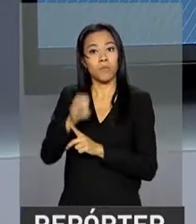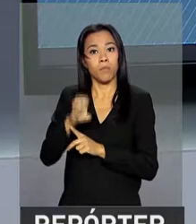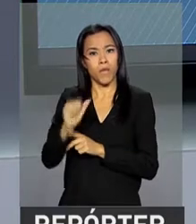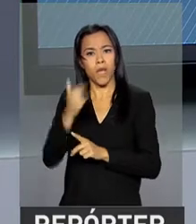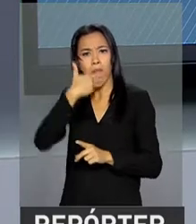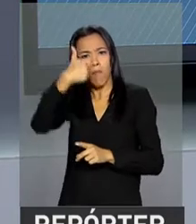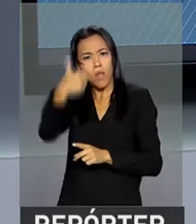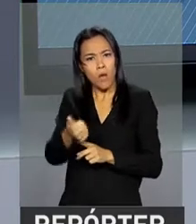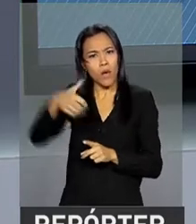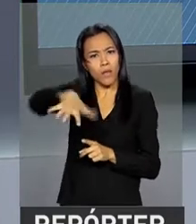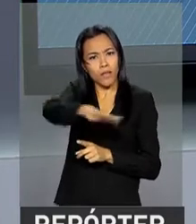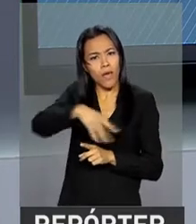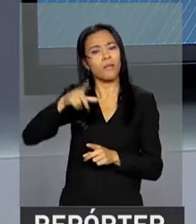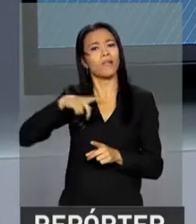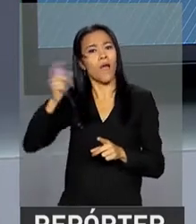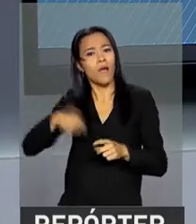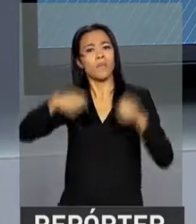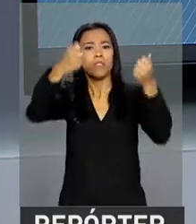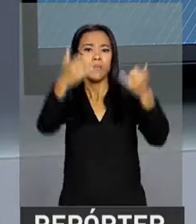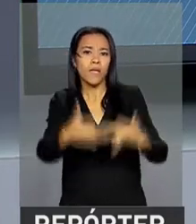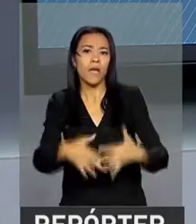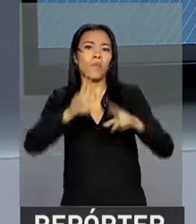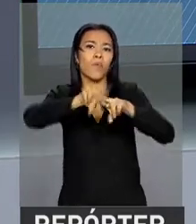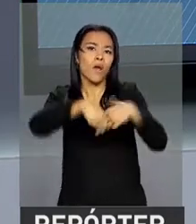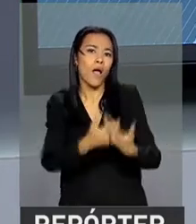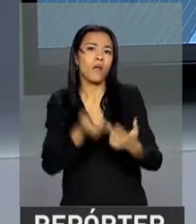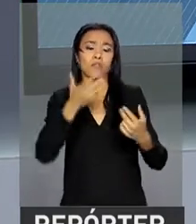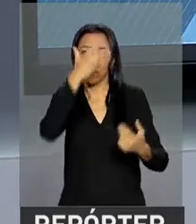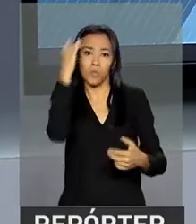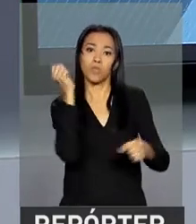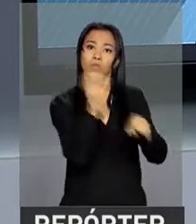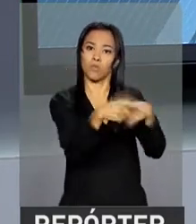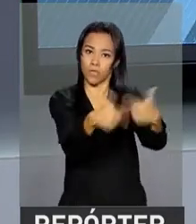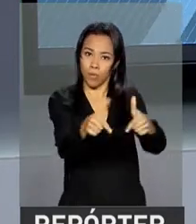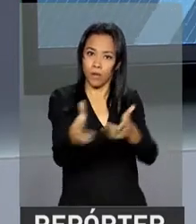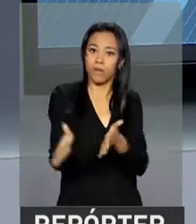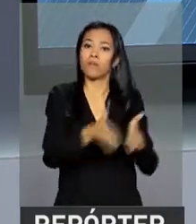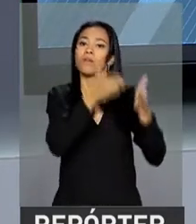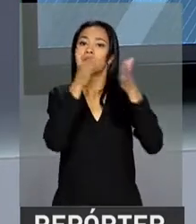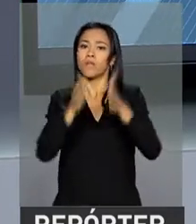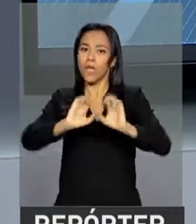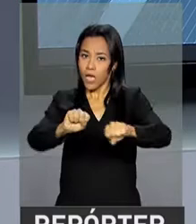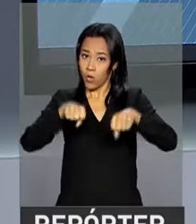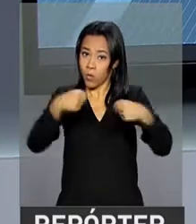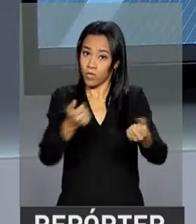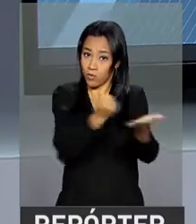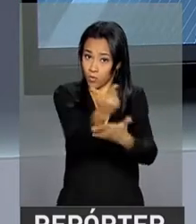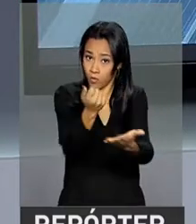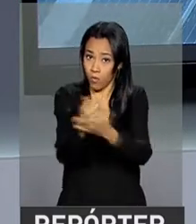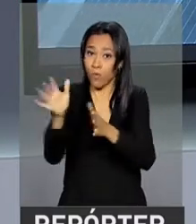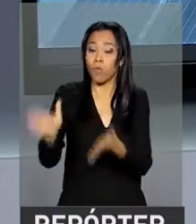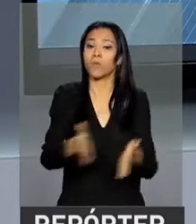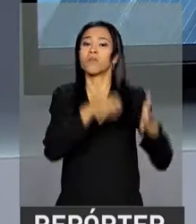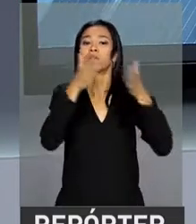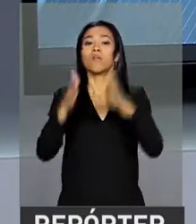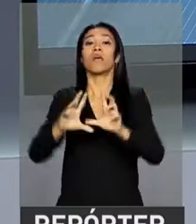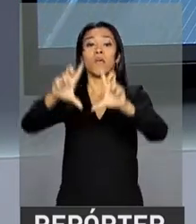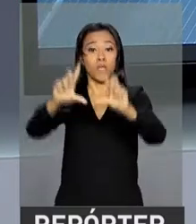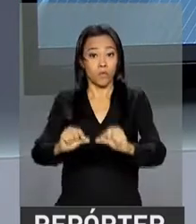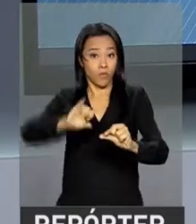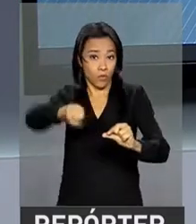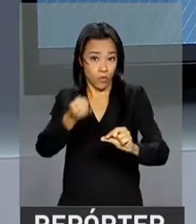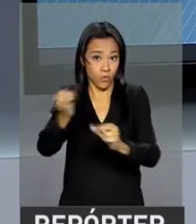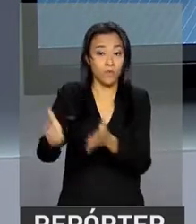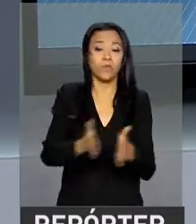podem ser explicados pelo aumento dos níveis de ocupação no mercado de trabalho pela recuperação do poder de compra pela redução das taxas de